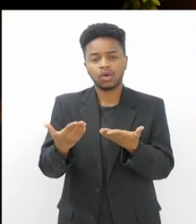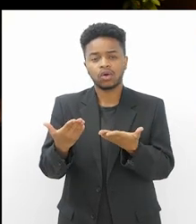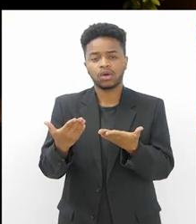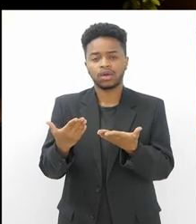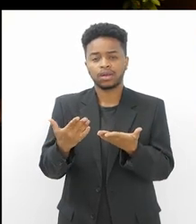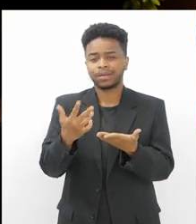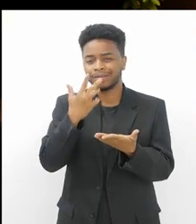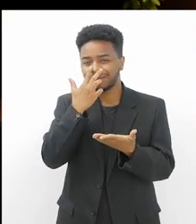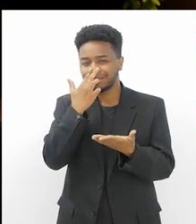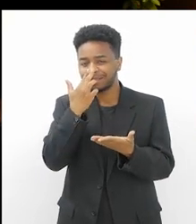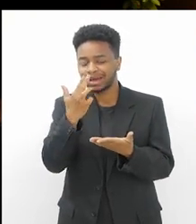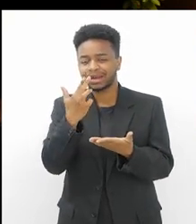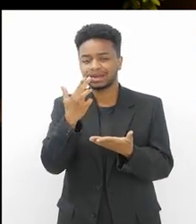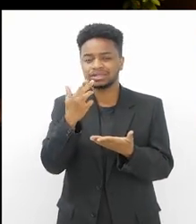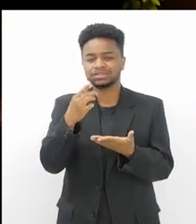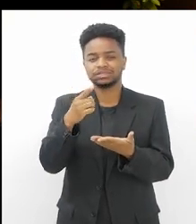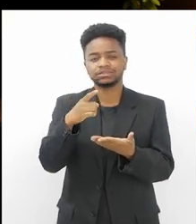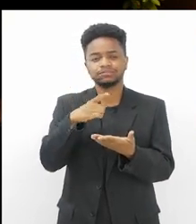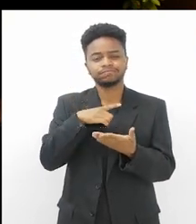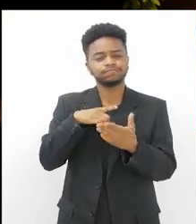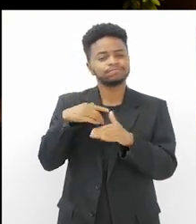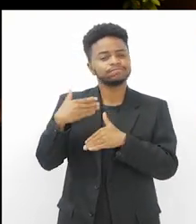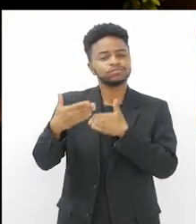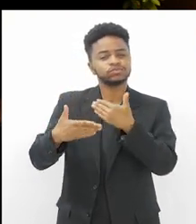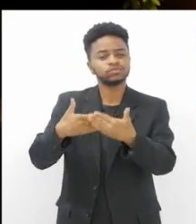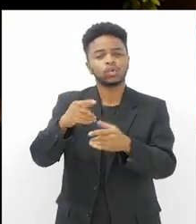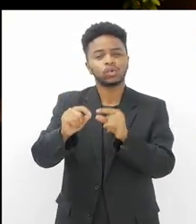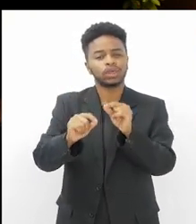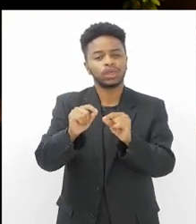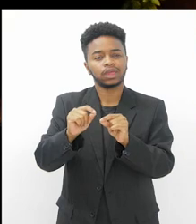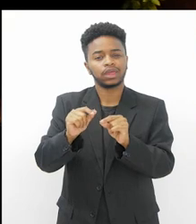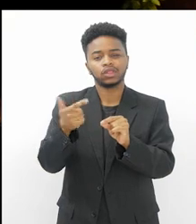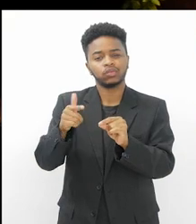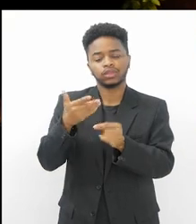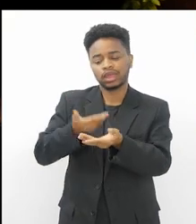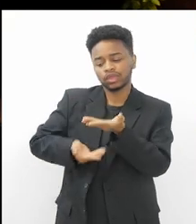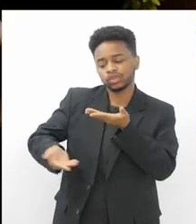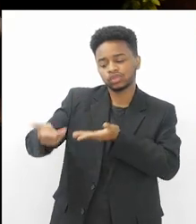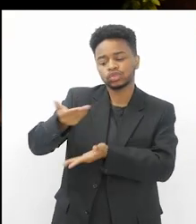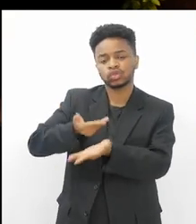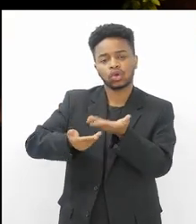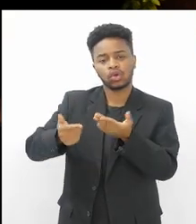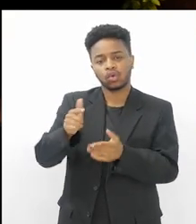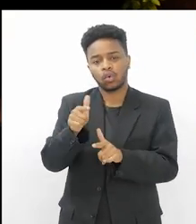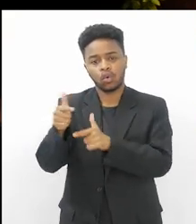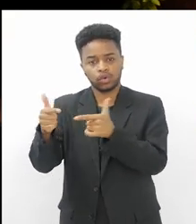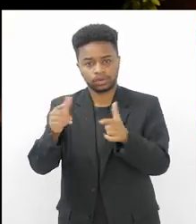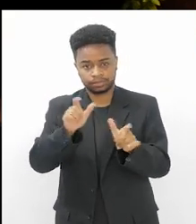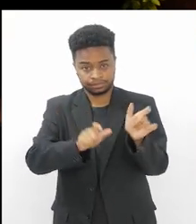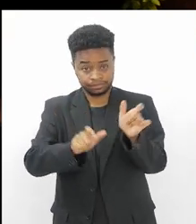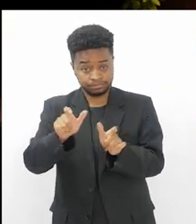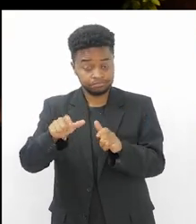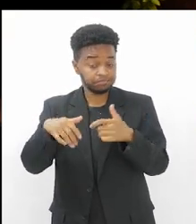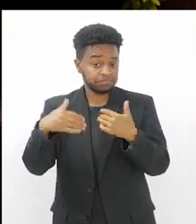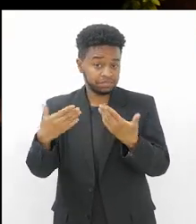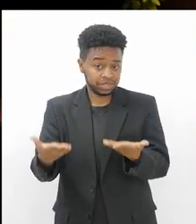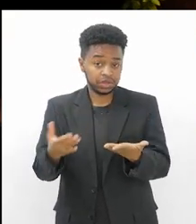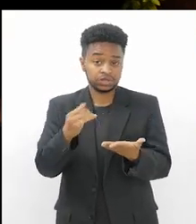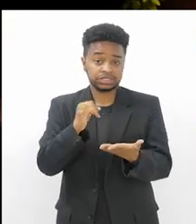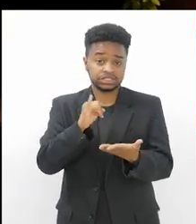elas estão se desenvolvendo cada vez mais no sentido de não trocar com outra pessoa.